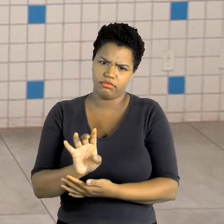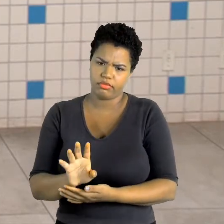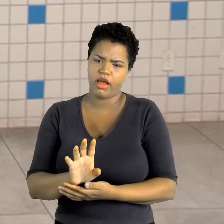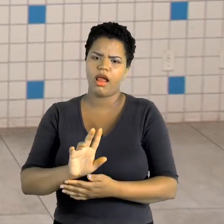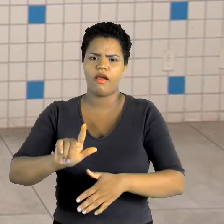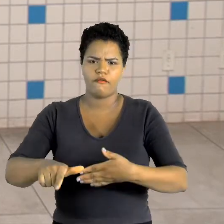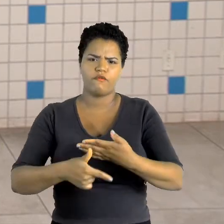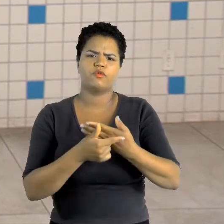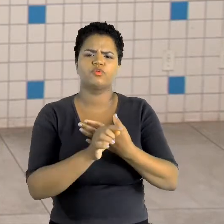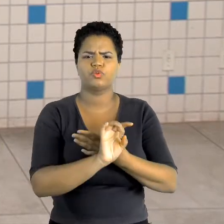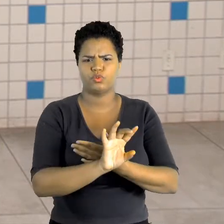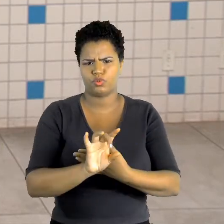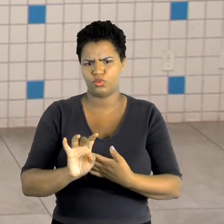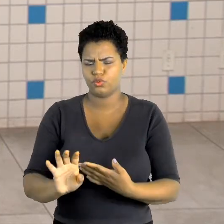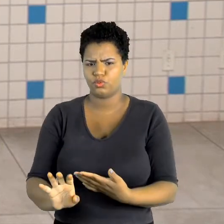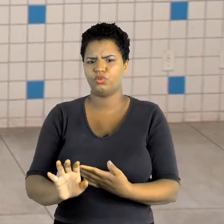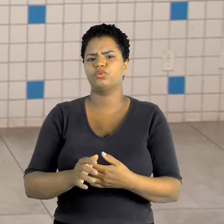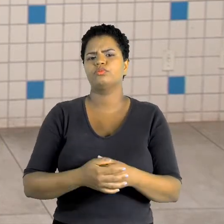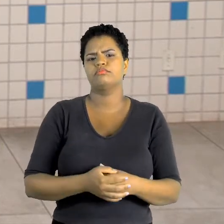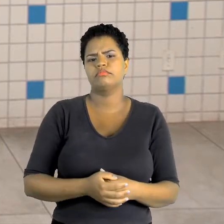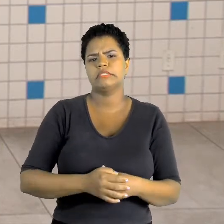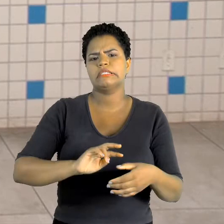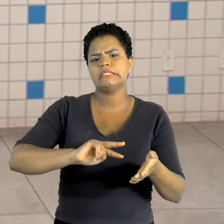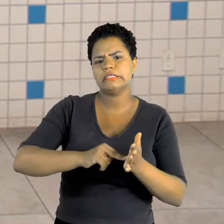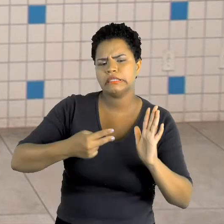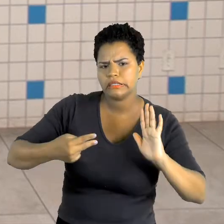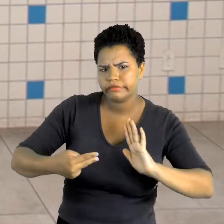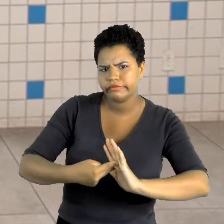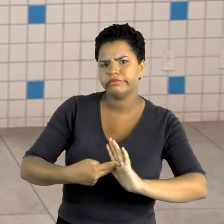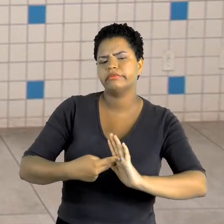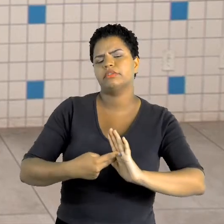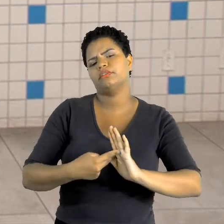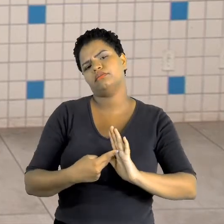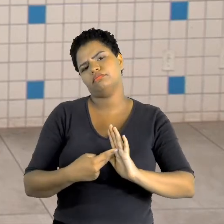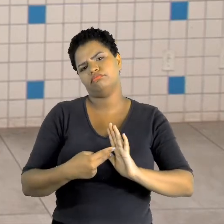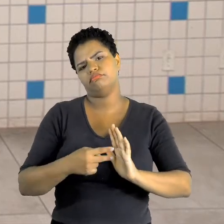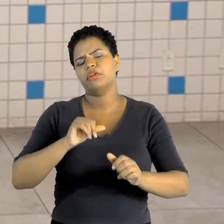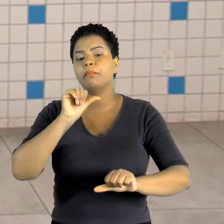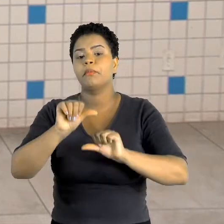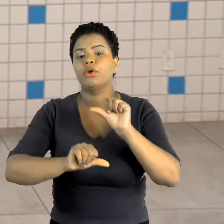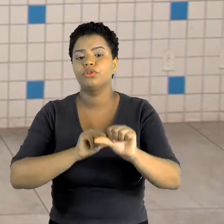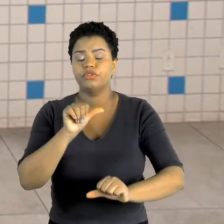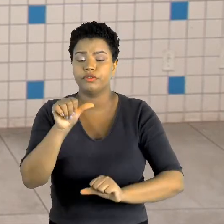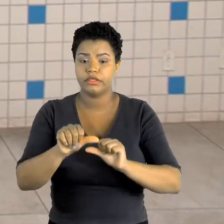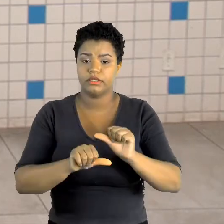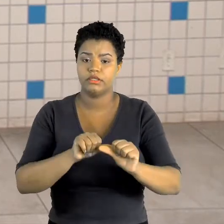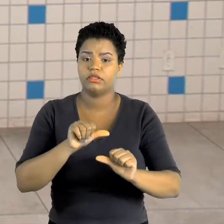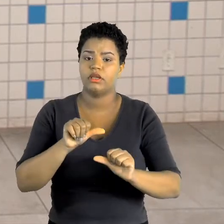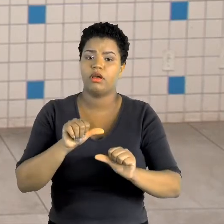de cada um deles, o que significa, qual que é essa modificação